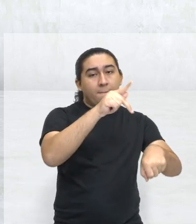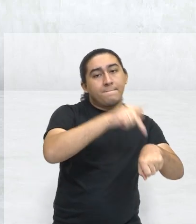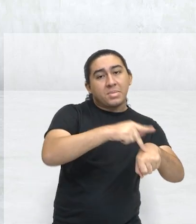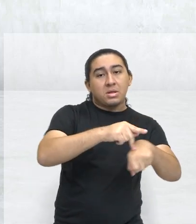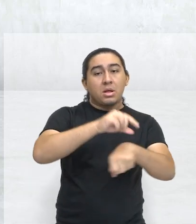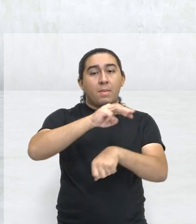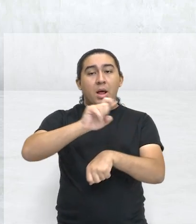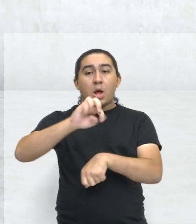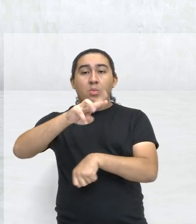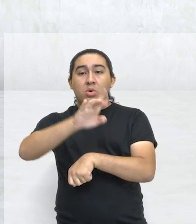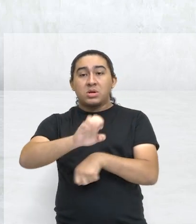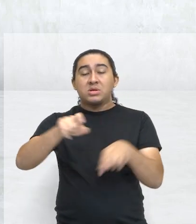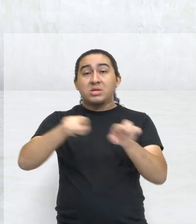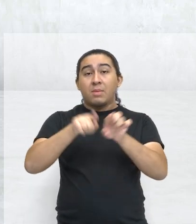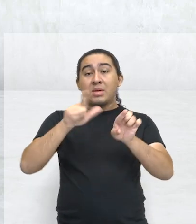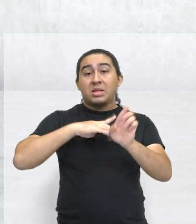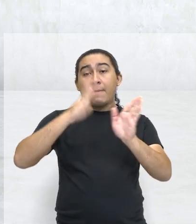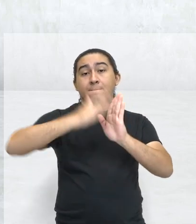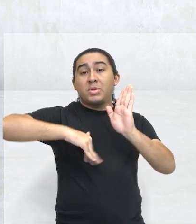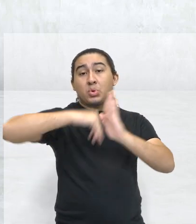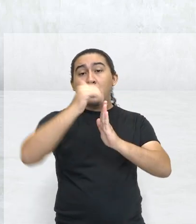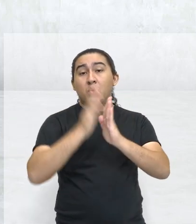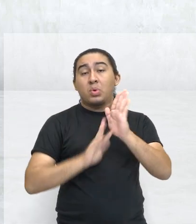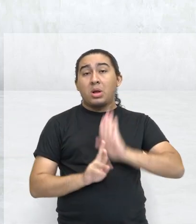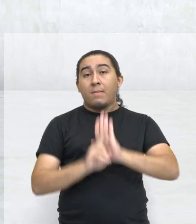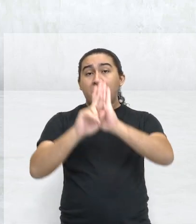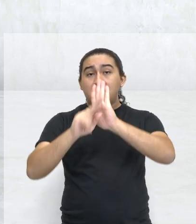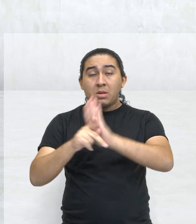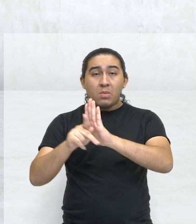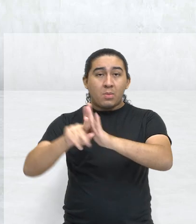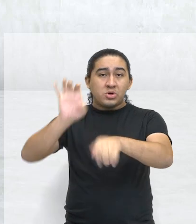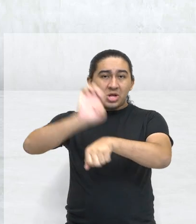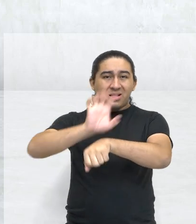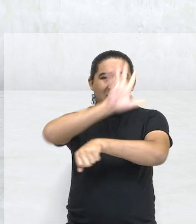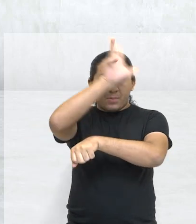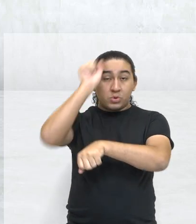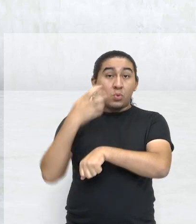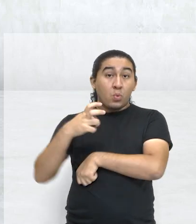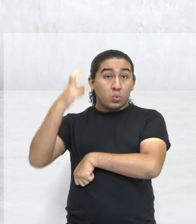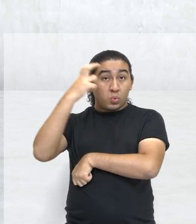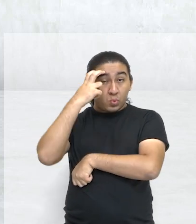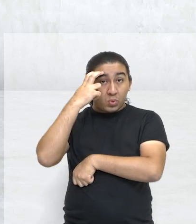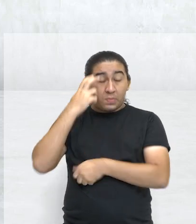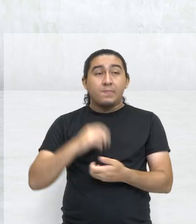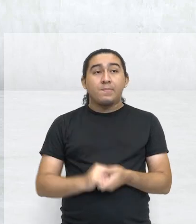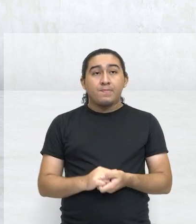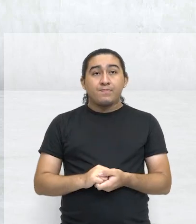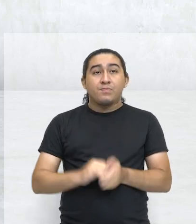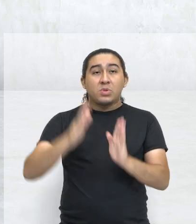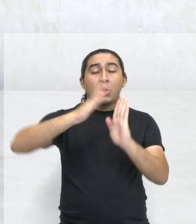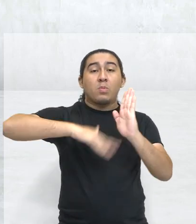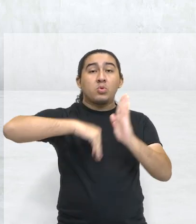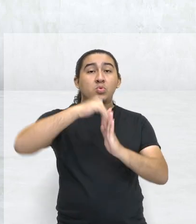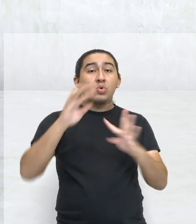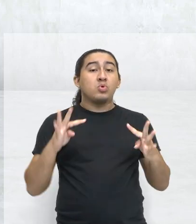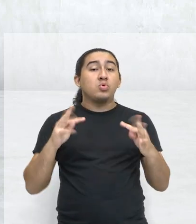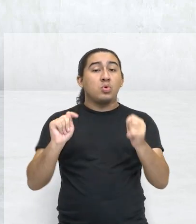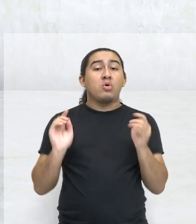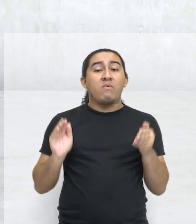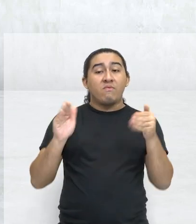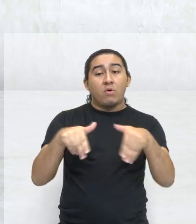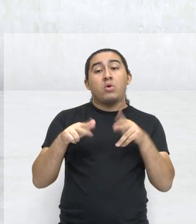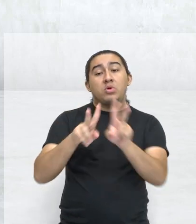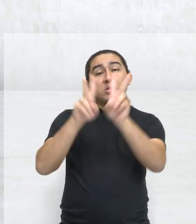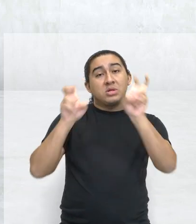detalhes luxuosos, como lustre de cristal, de Murano e mármore de Carrara. E apresenta pinturas no teto que